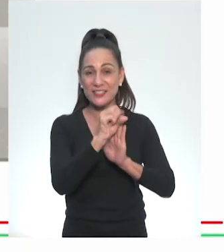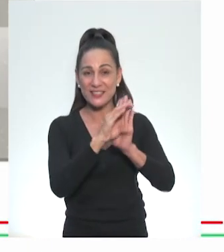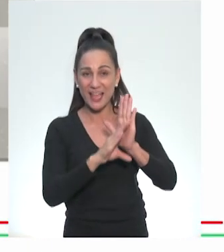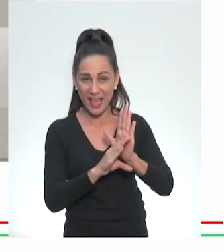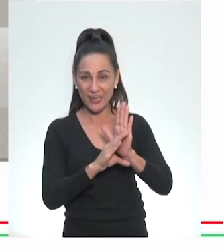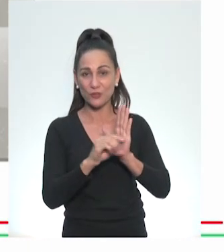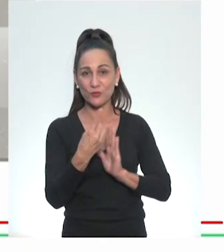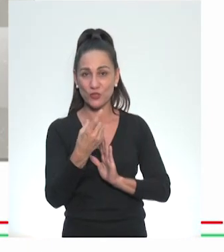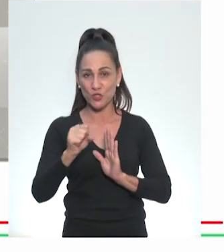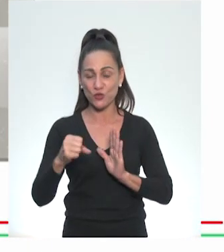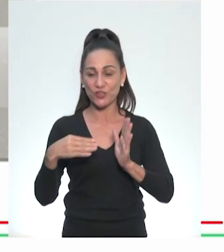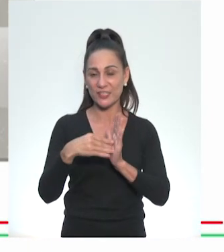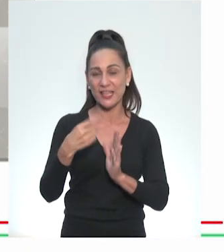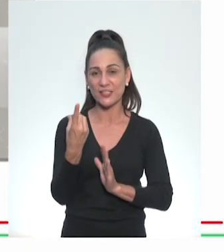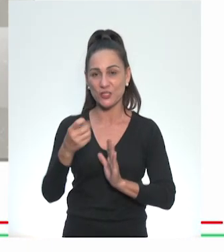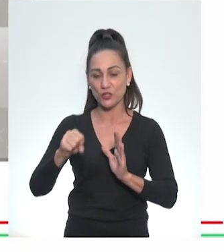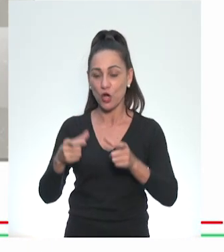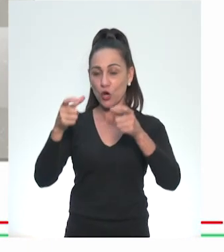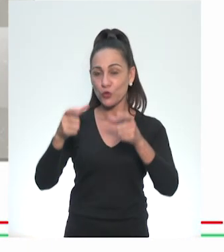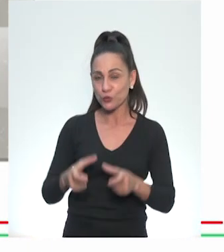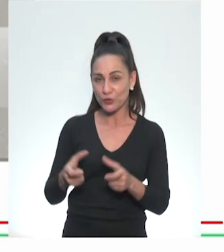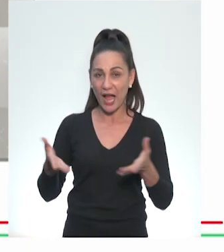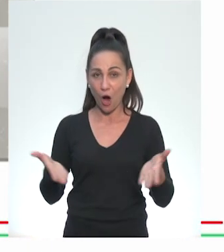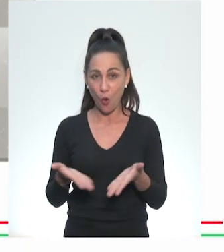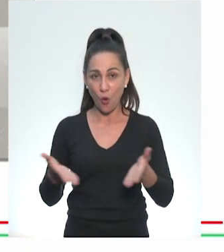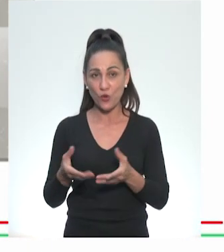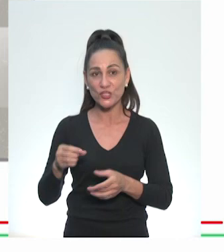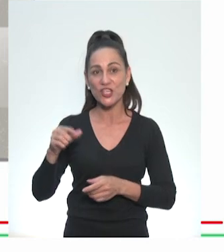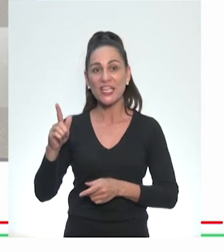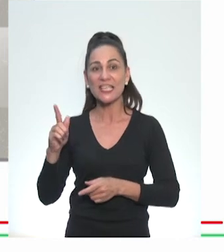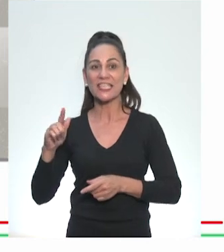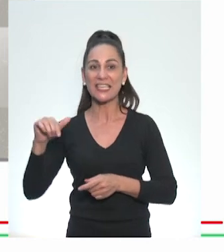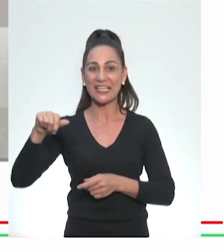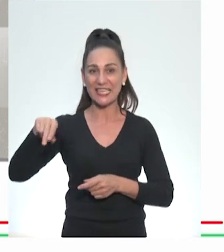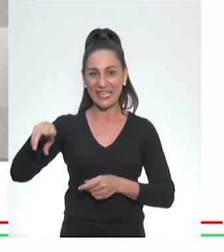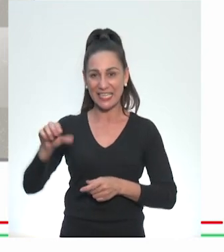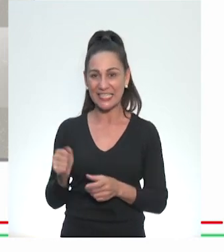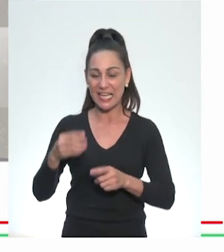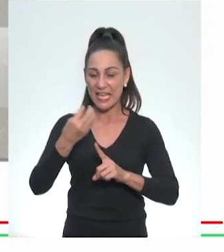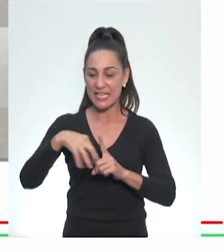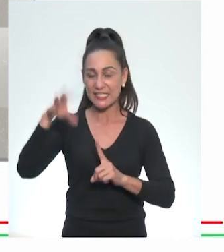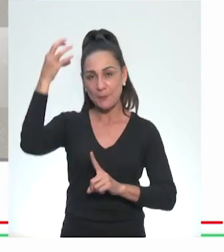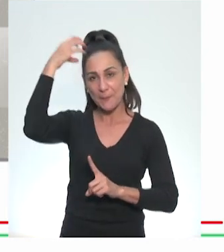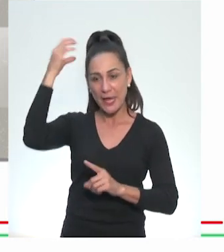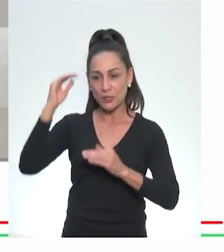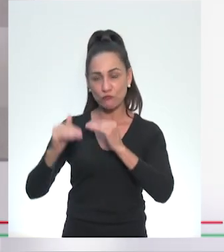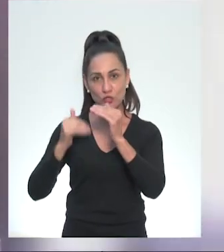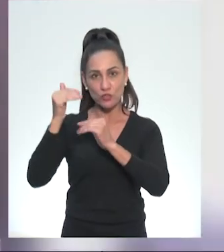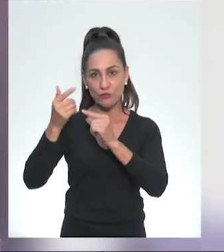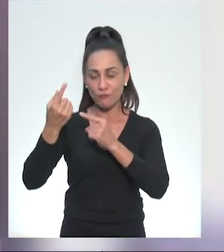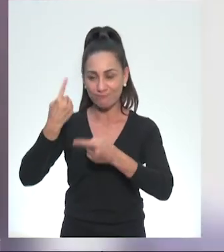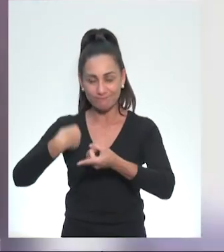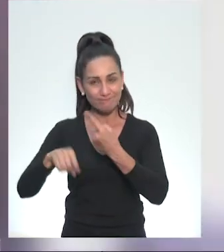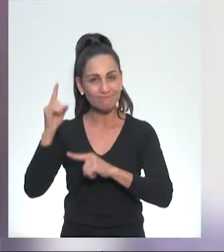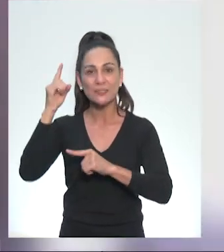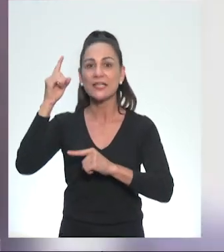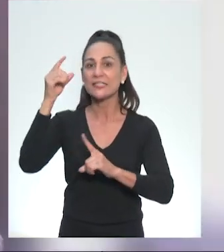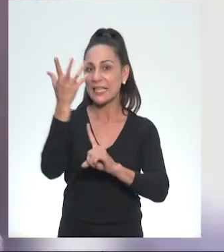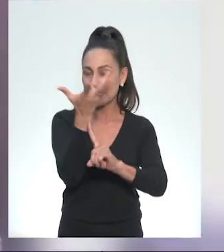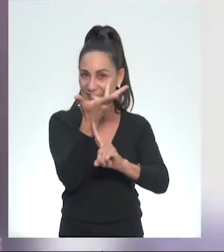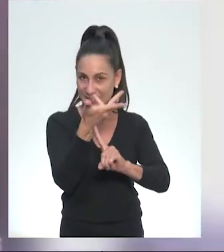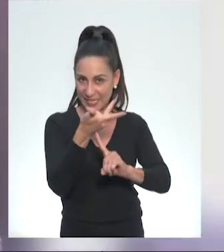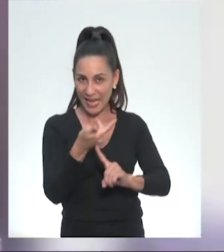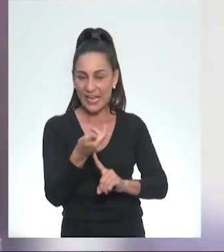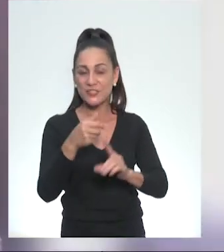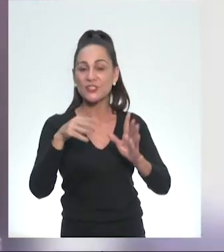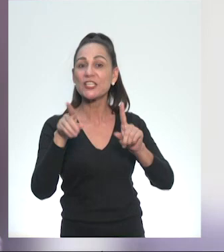e XIX e atualmente se localizaria em Gana. Esse império teve um desenvolvimento muito grande aí nas artes e